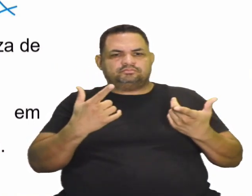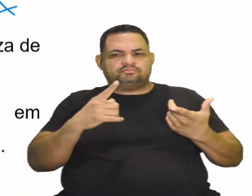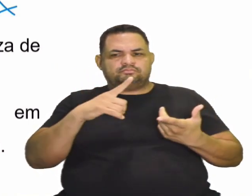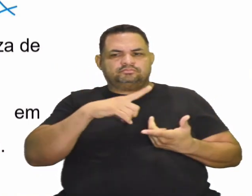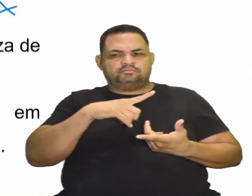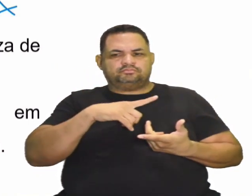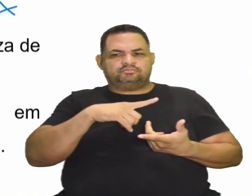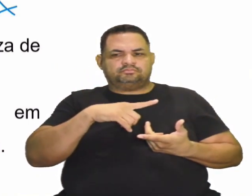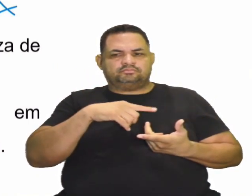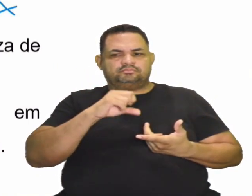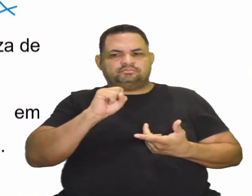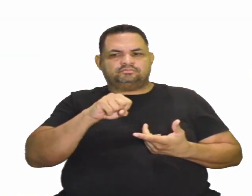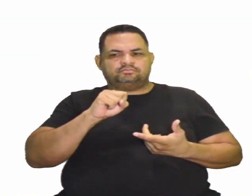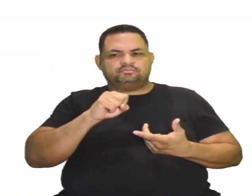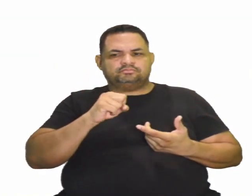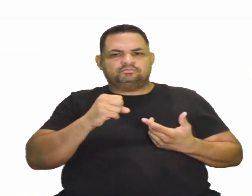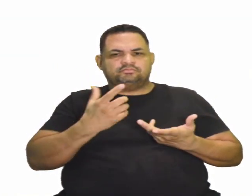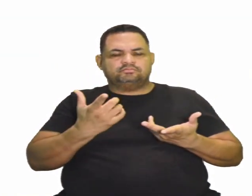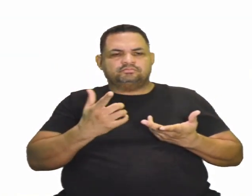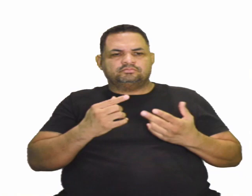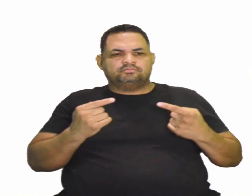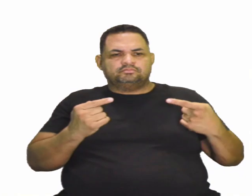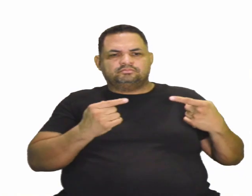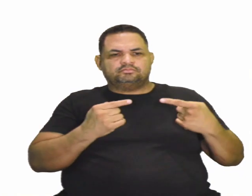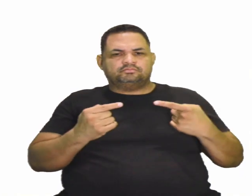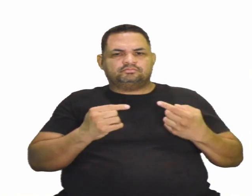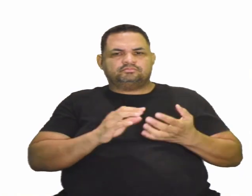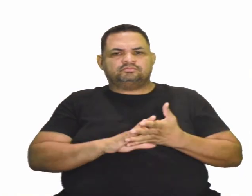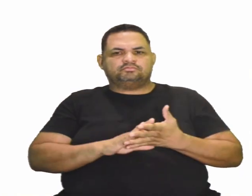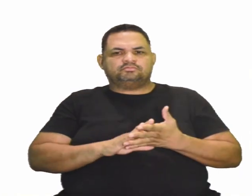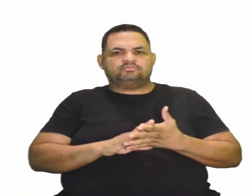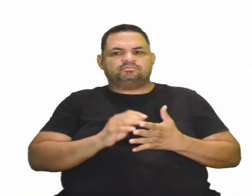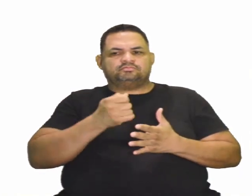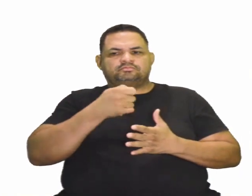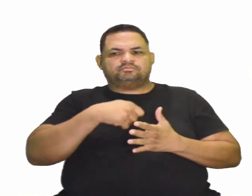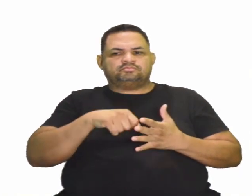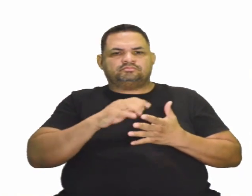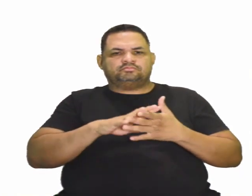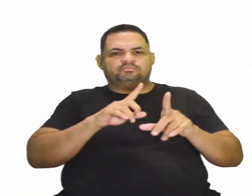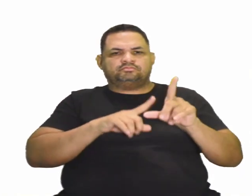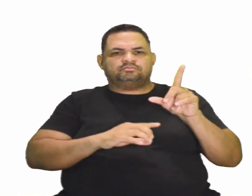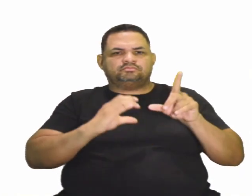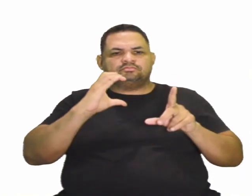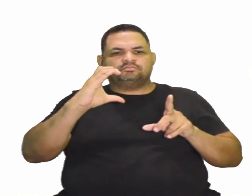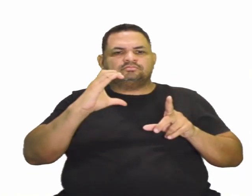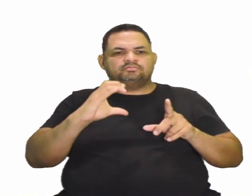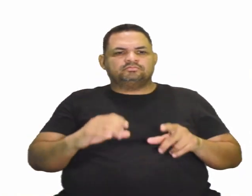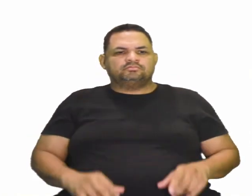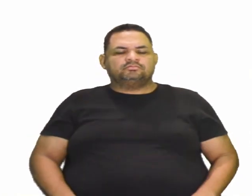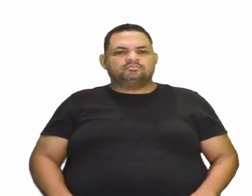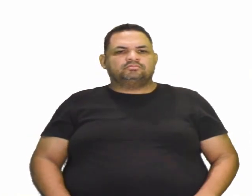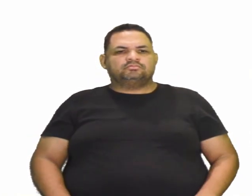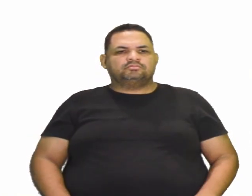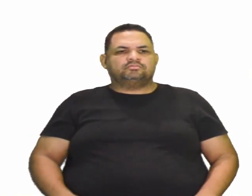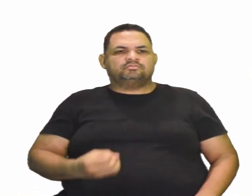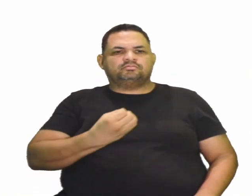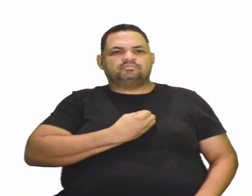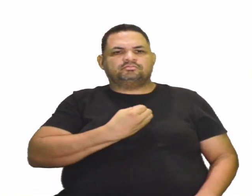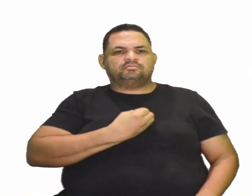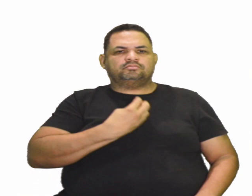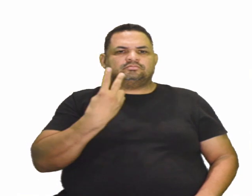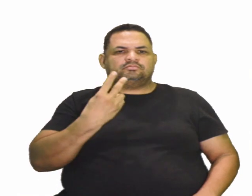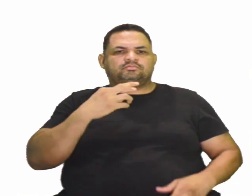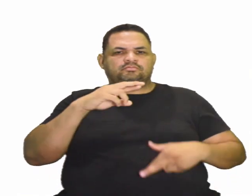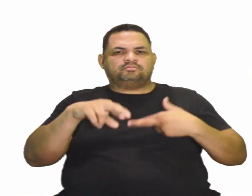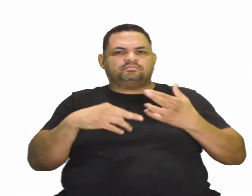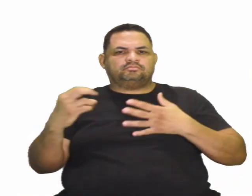sim relacionados com a realidade. Então, está correto, letra C, 1 e 4. Questão 2. O